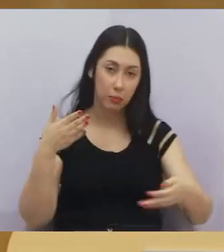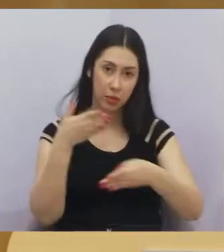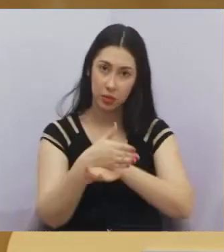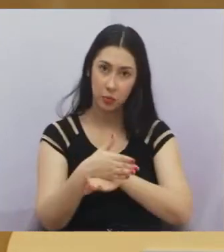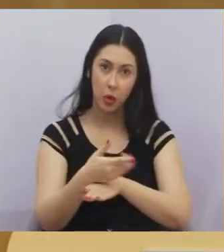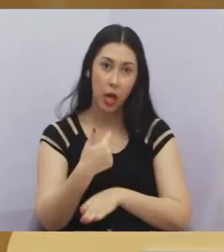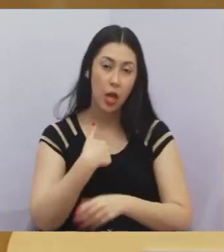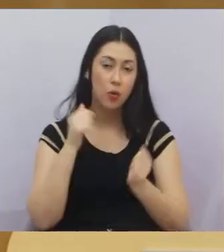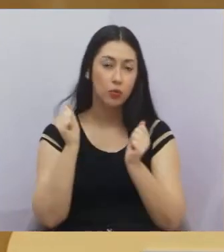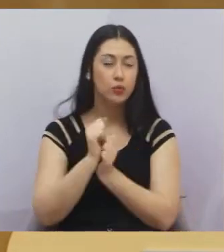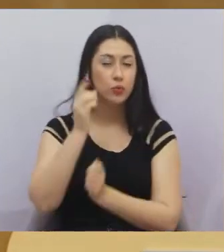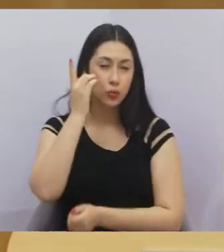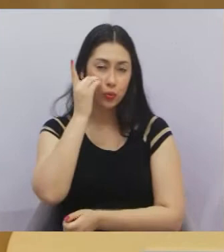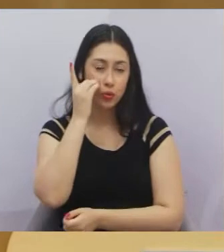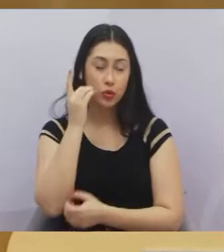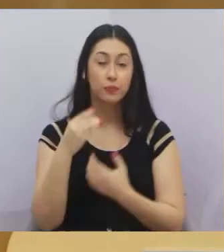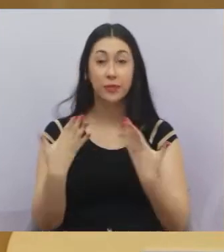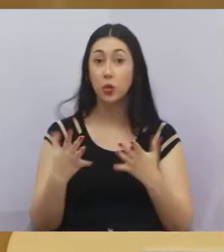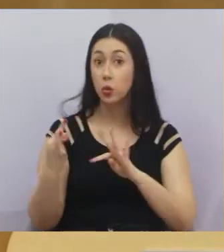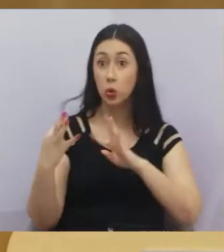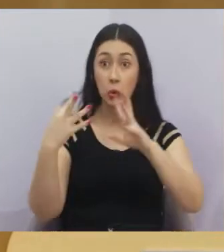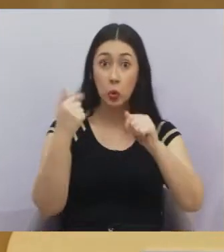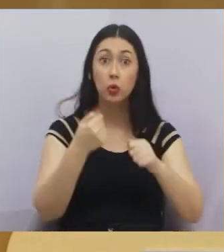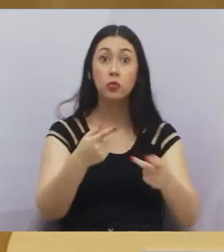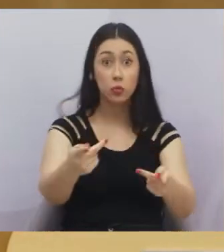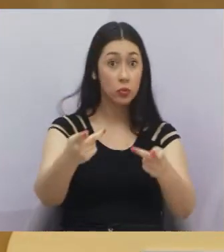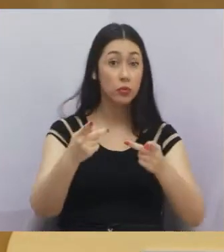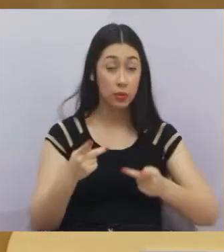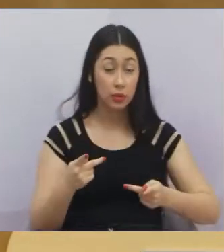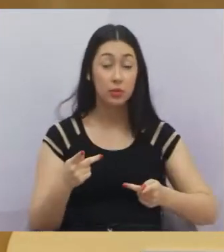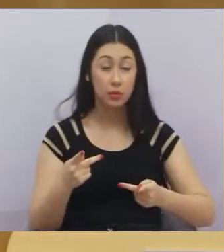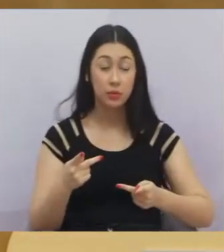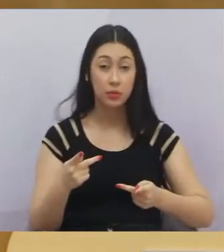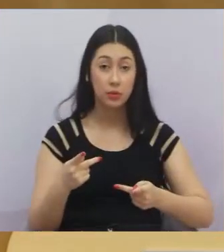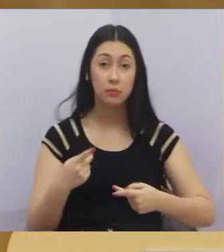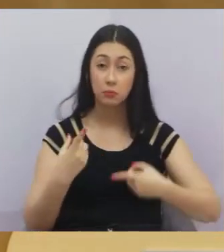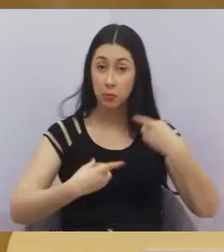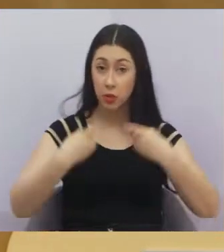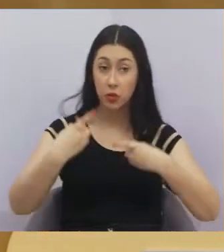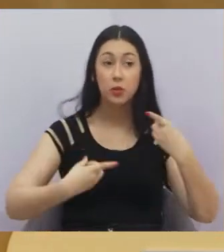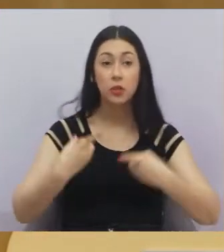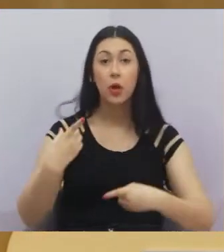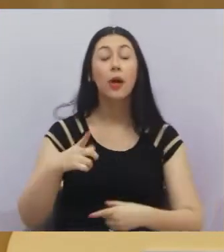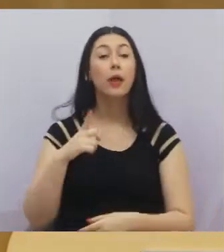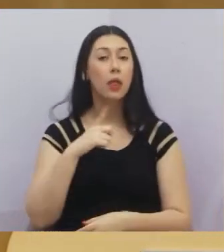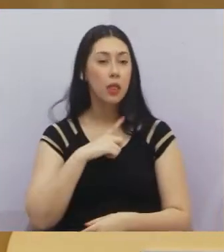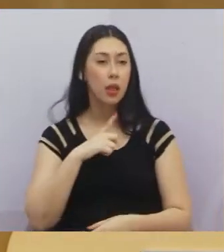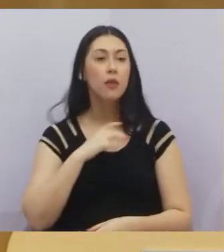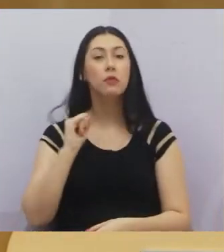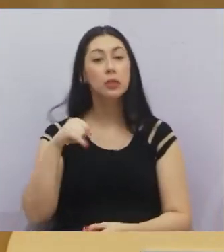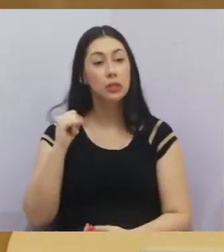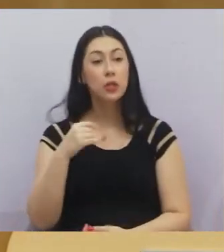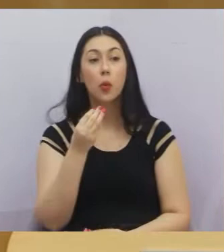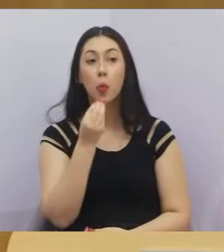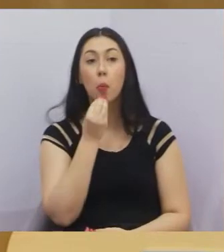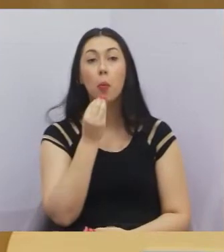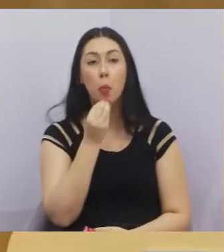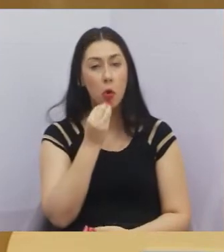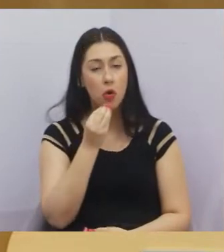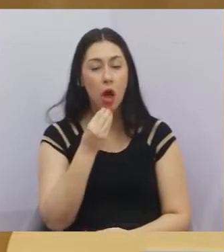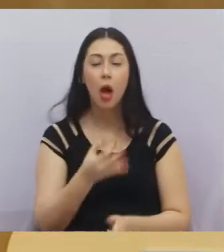Dude. Então, todos foram chamados para essa discussão. Então, tiveram sim a oportunidade de dar